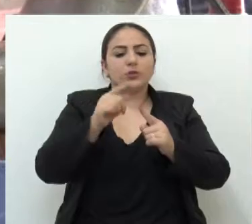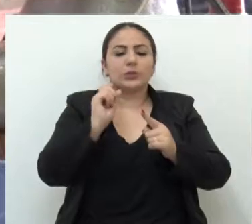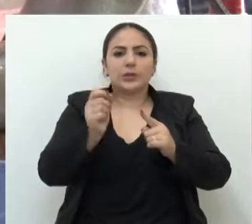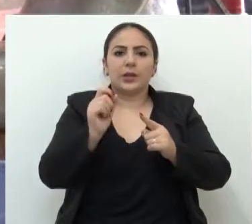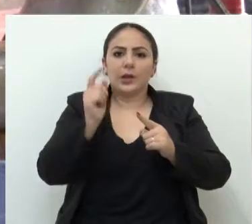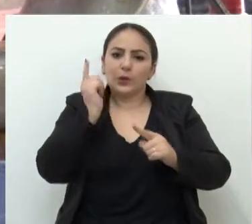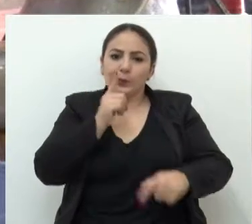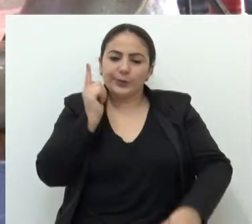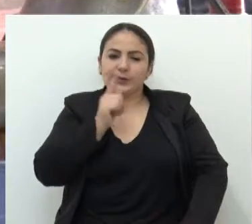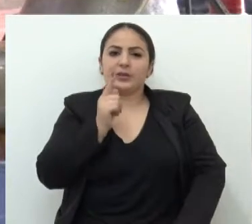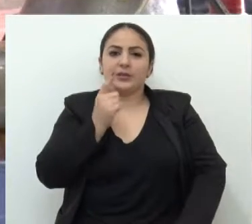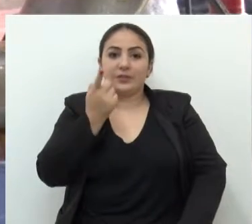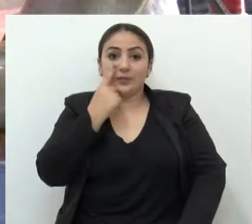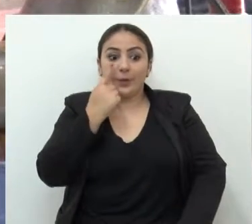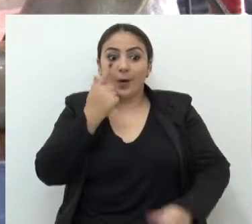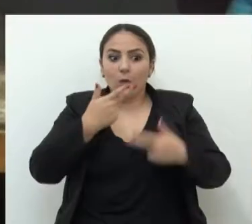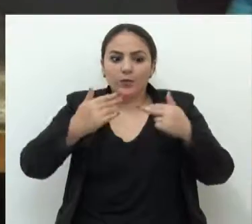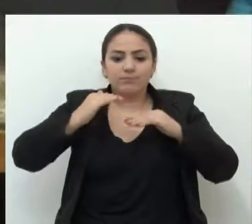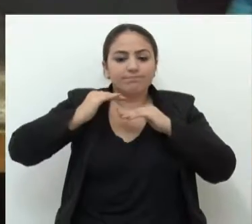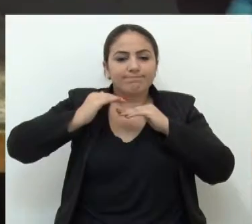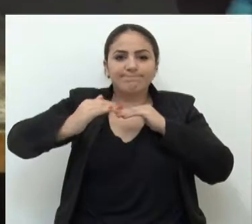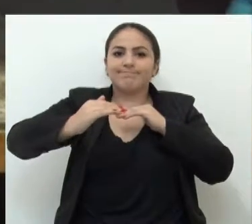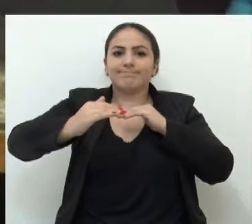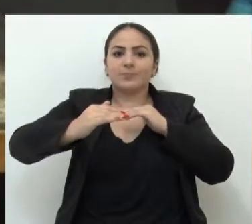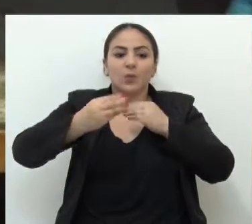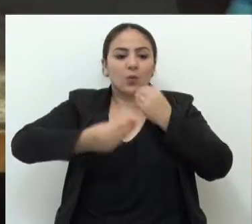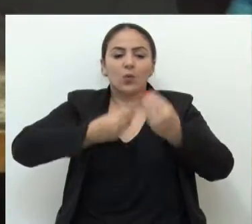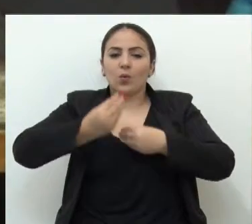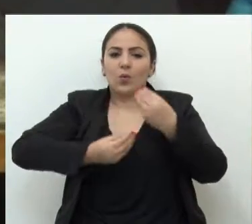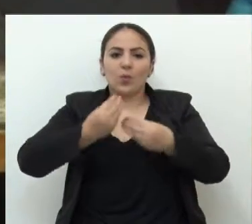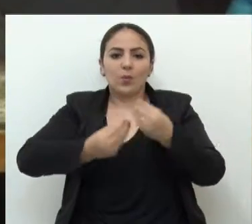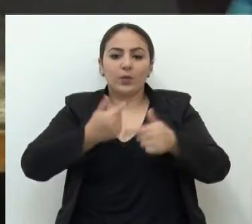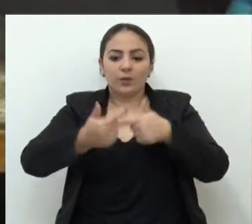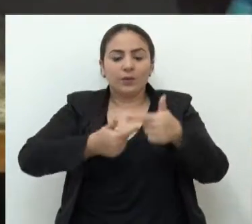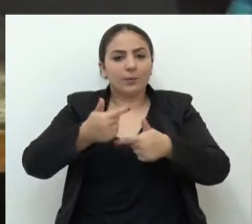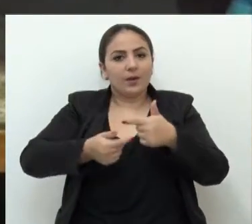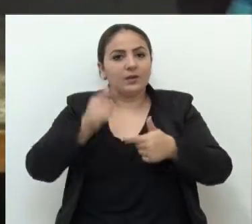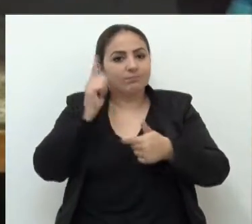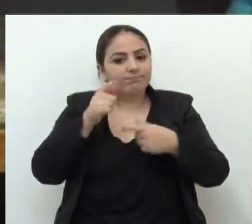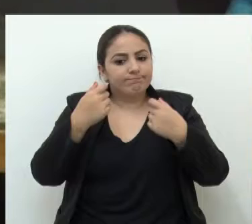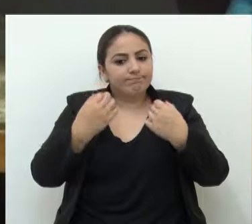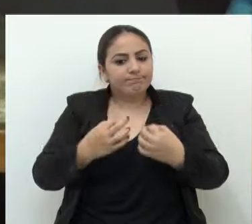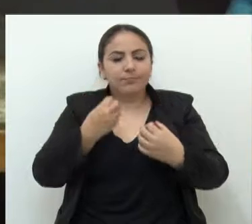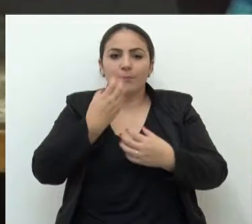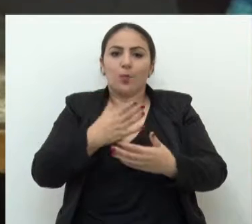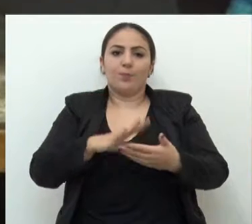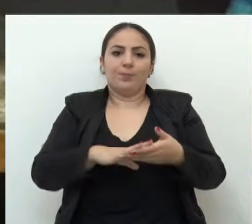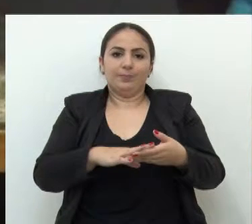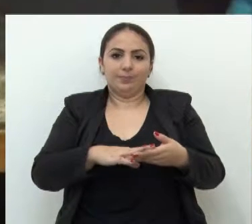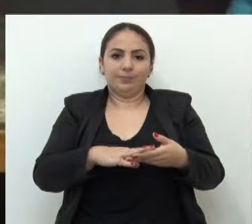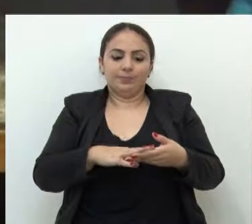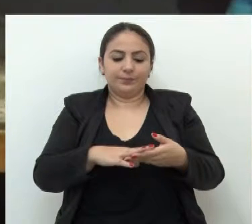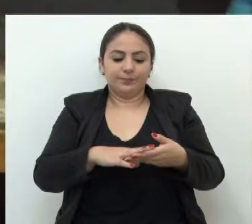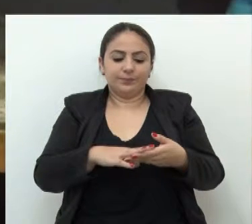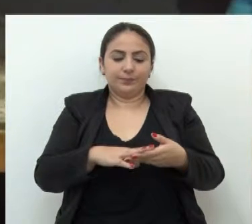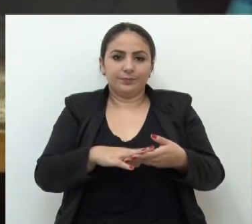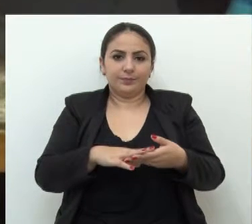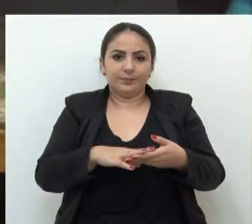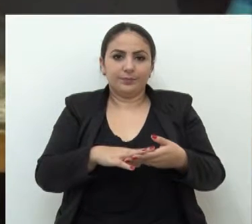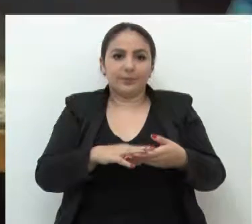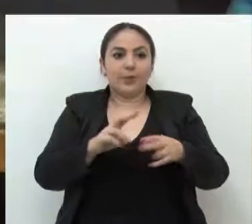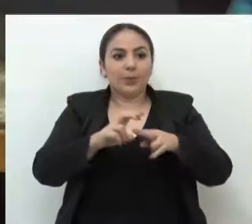por ter uma linha, né, reta, assim, uma linha de como o trabalho tem que ficar, para ficar